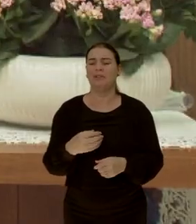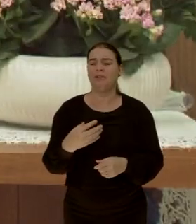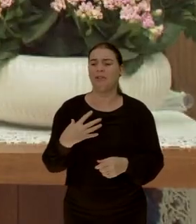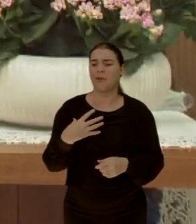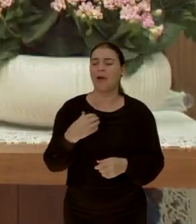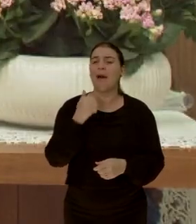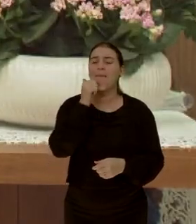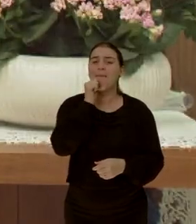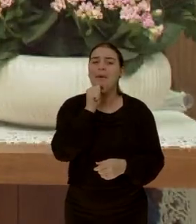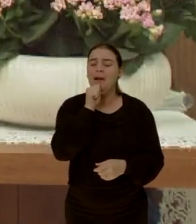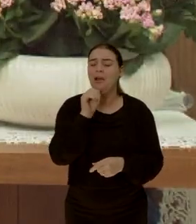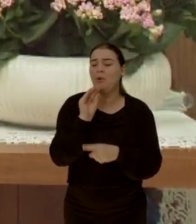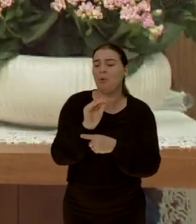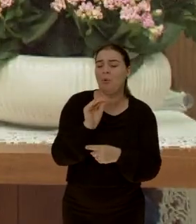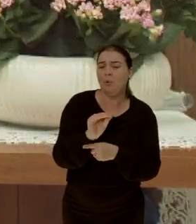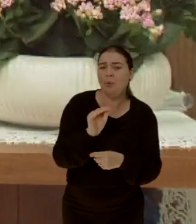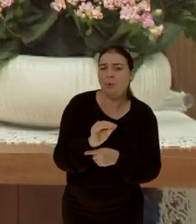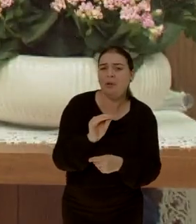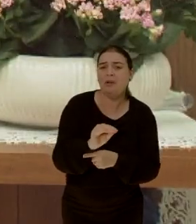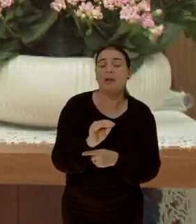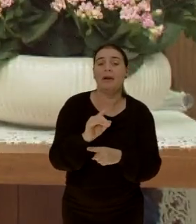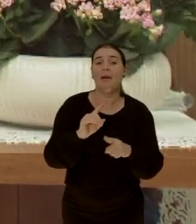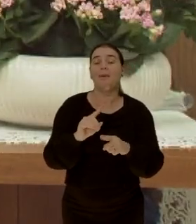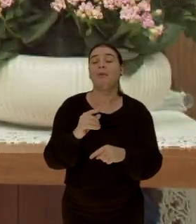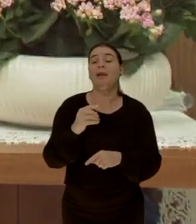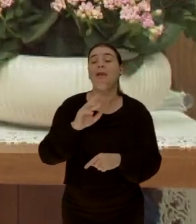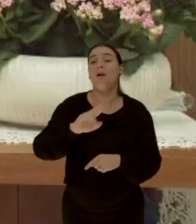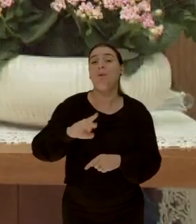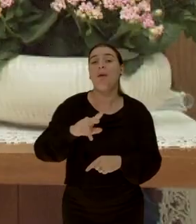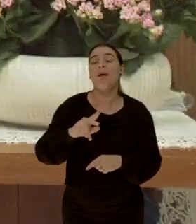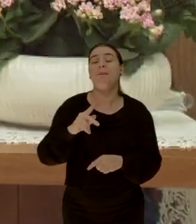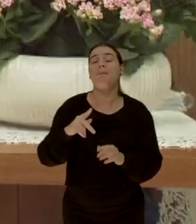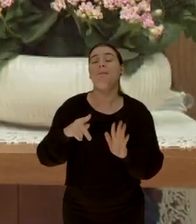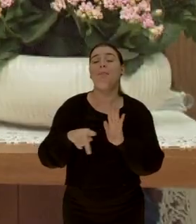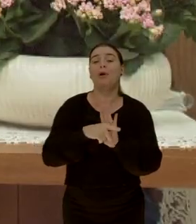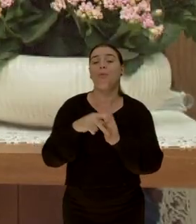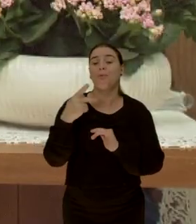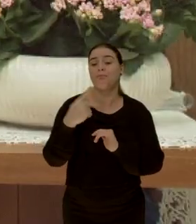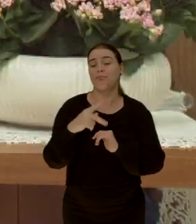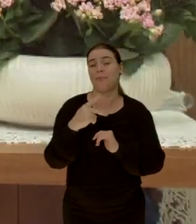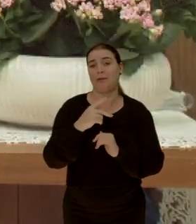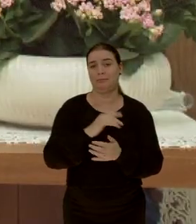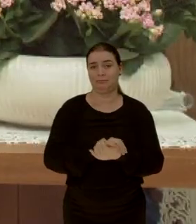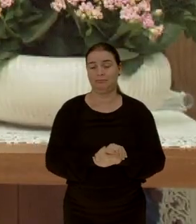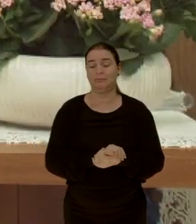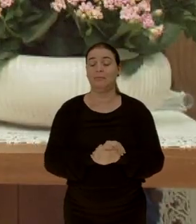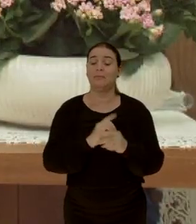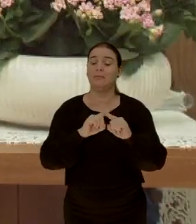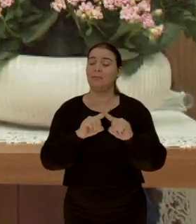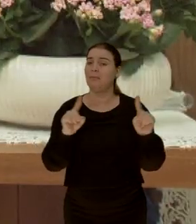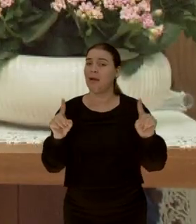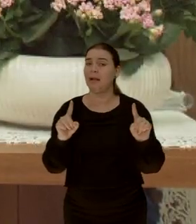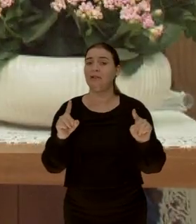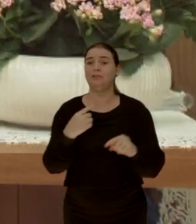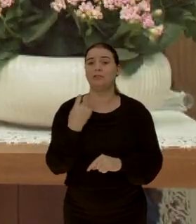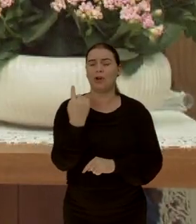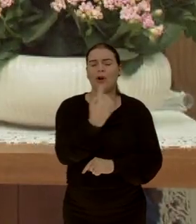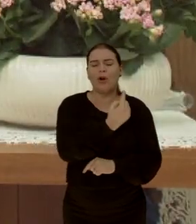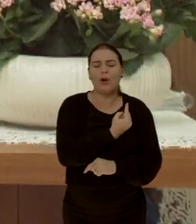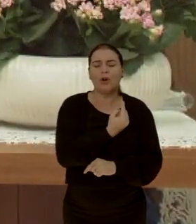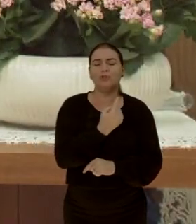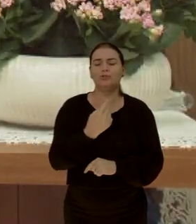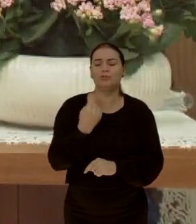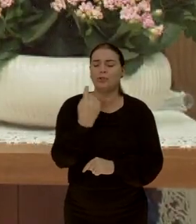Às vezes, não é? Então, porque não é dele. Mas olha, nós, os nossos filhos,